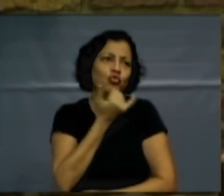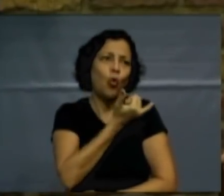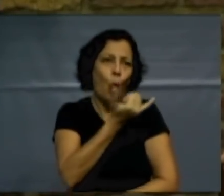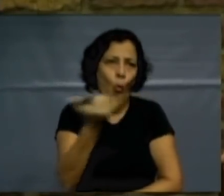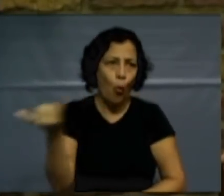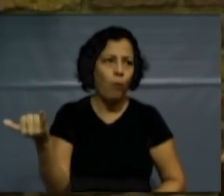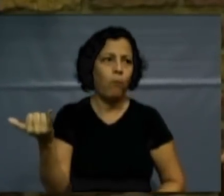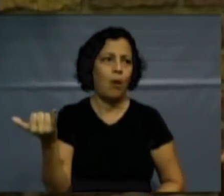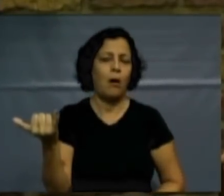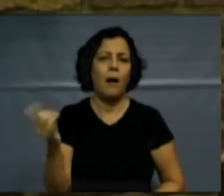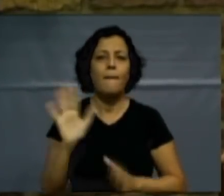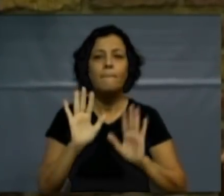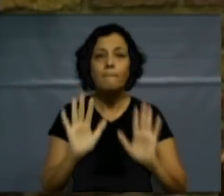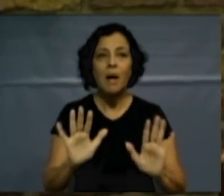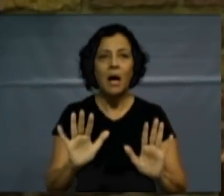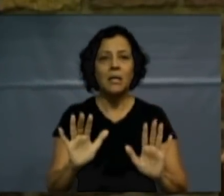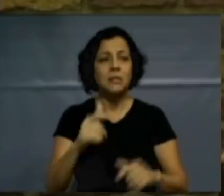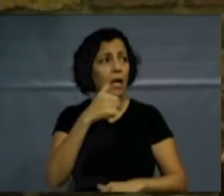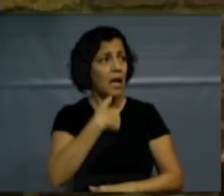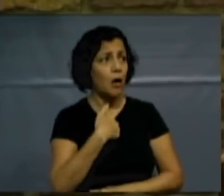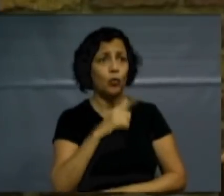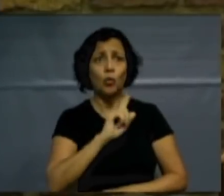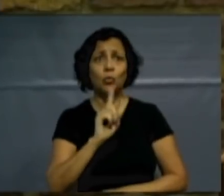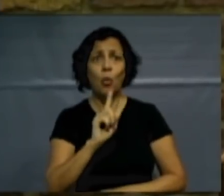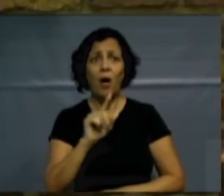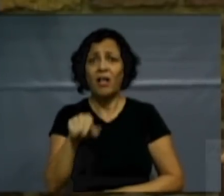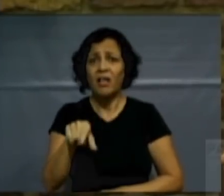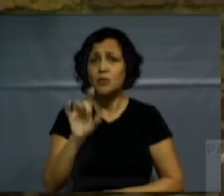irmãos, porque a tribuna não está aqui para isso.